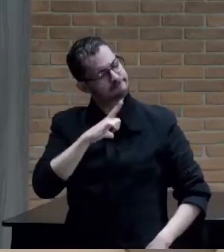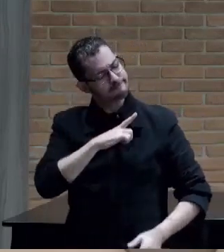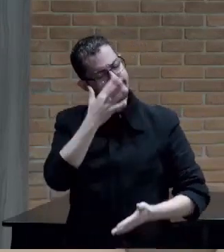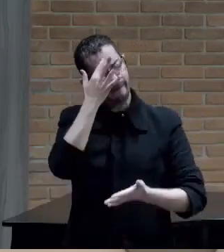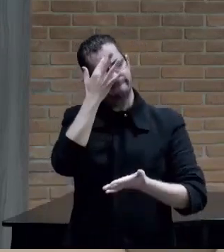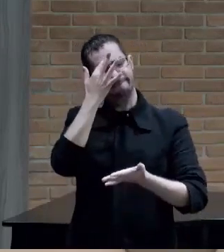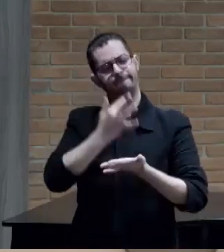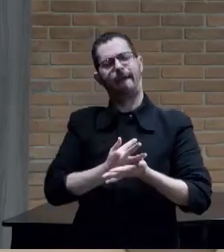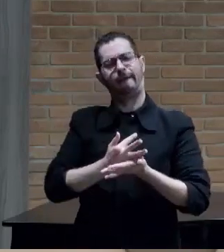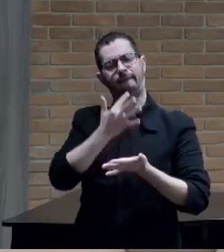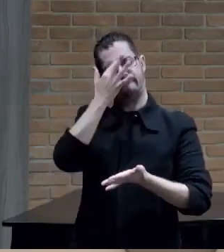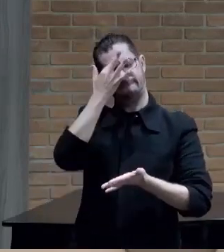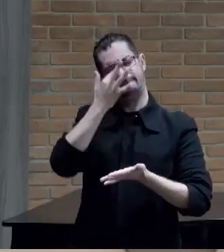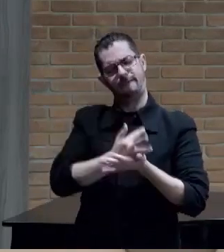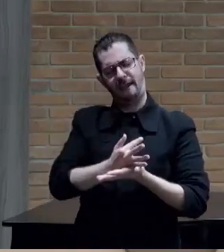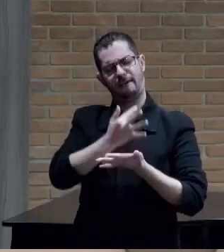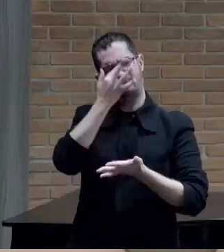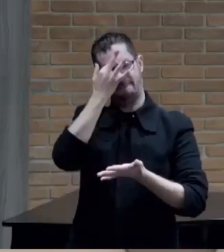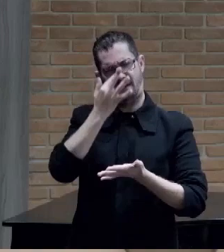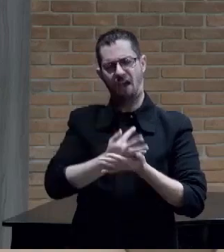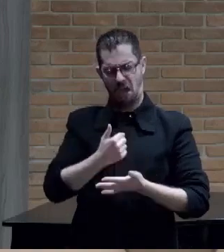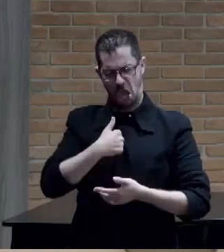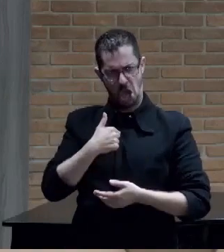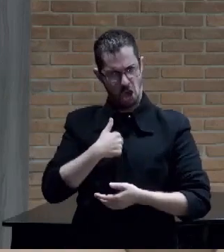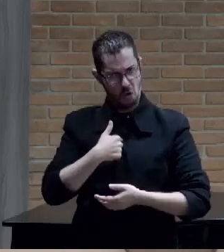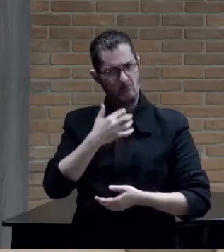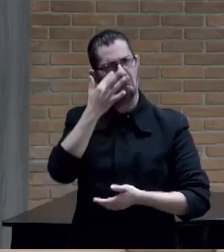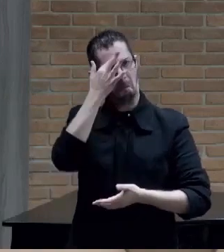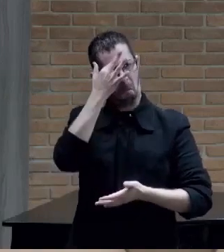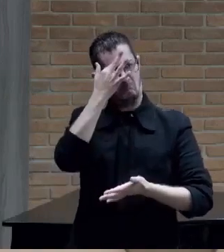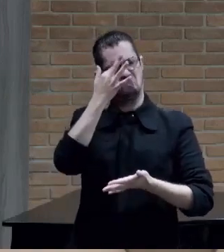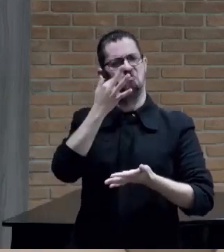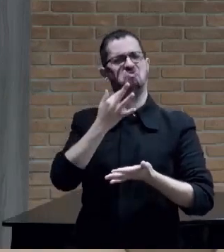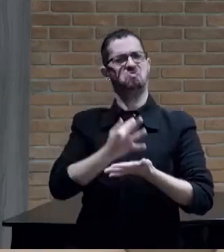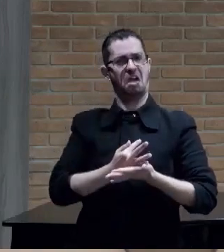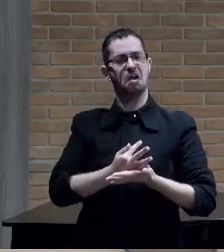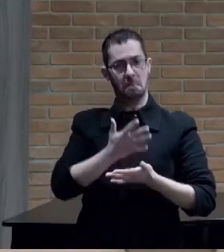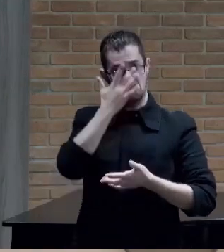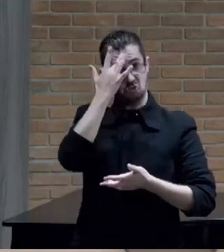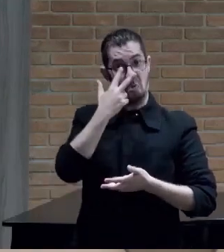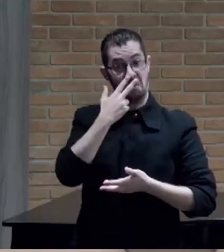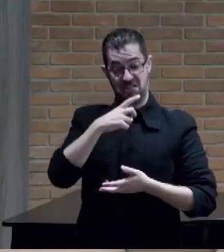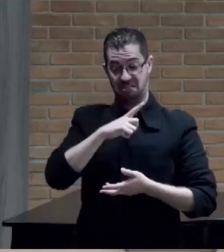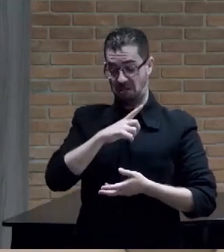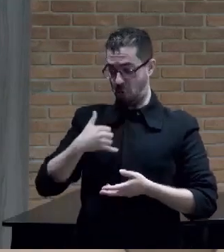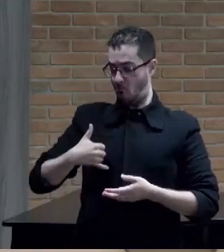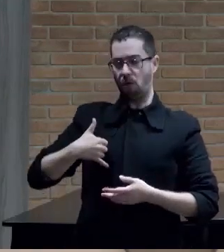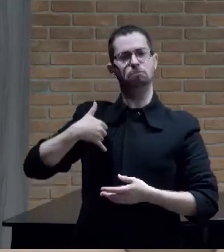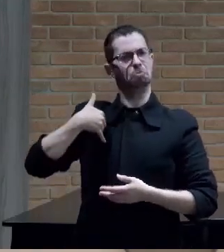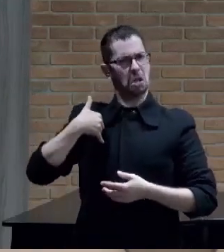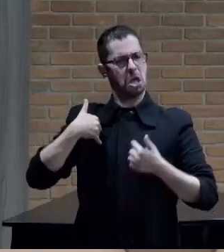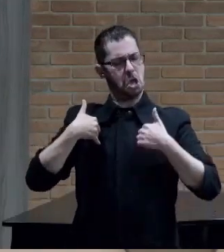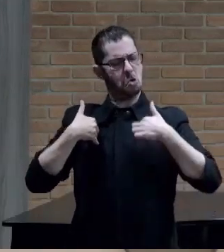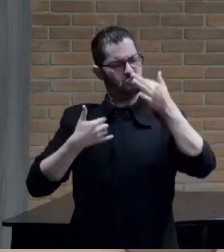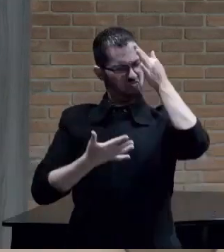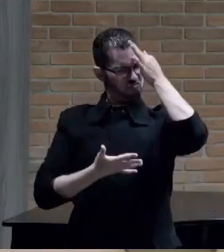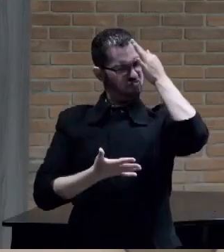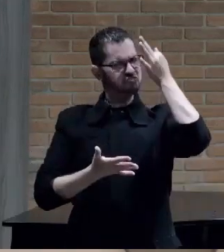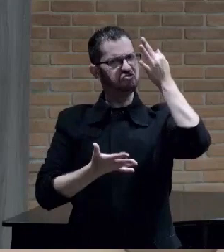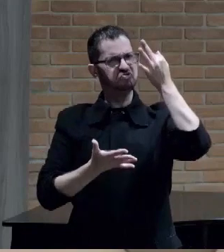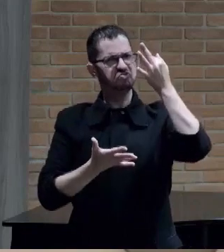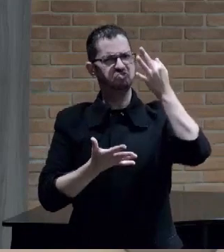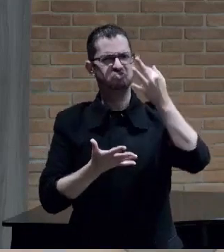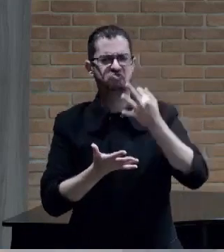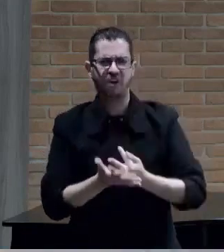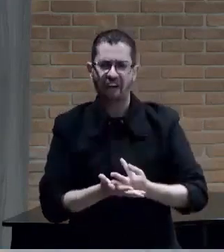Eu tenho fé. A pessoa, ela até se orgulha da fé que ela tem. Só que se você